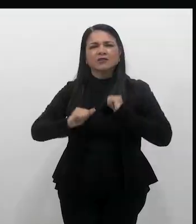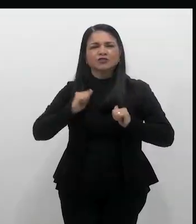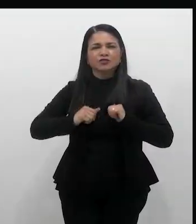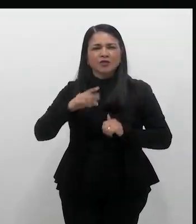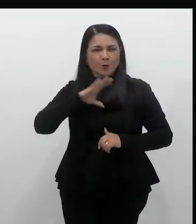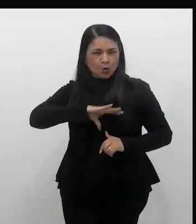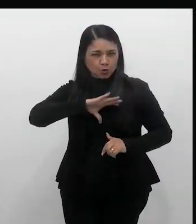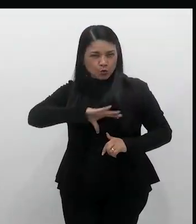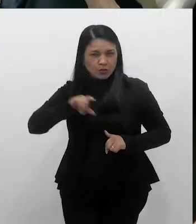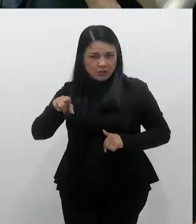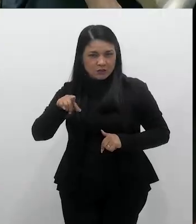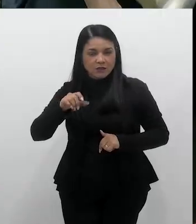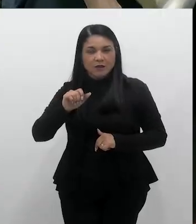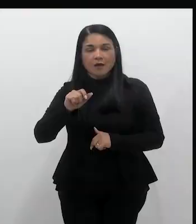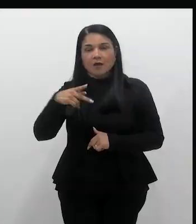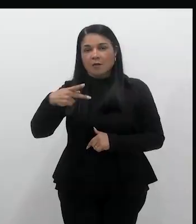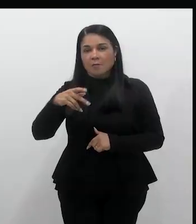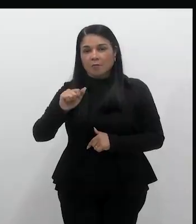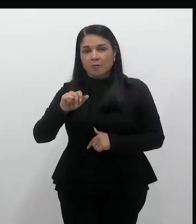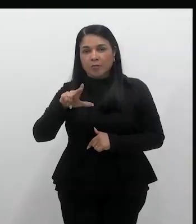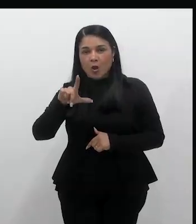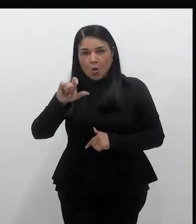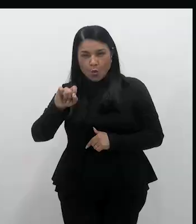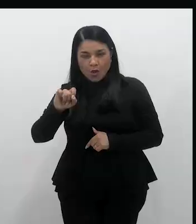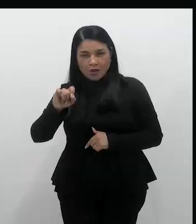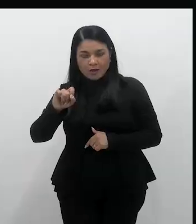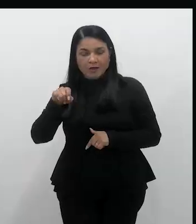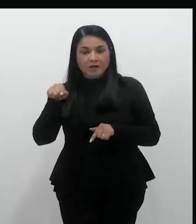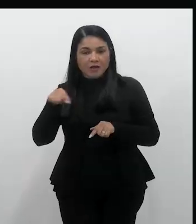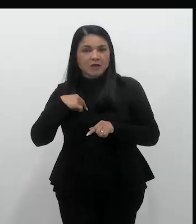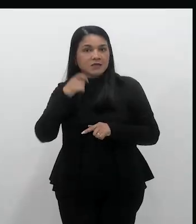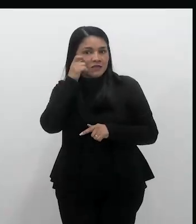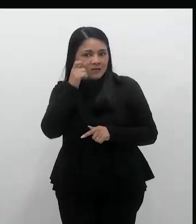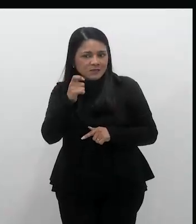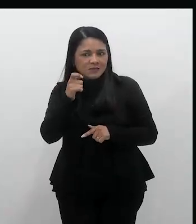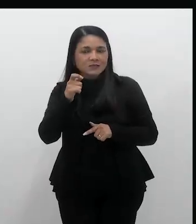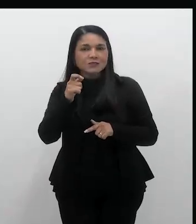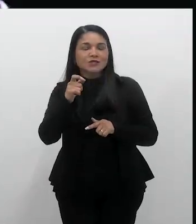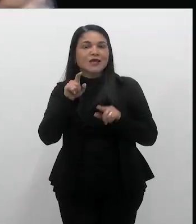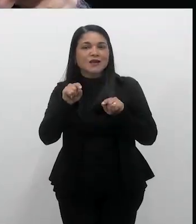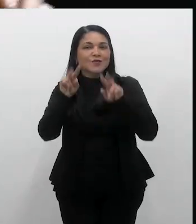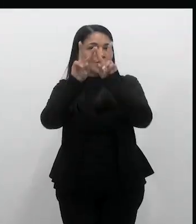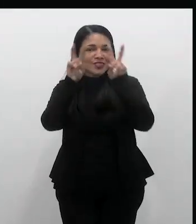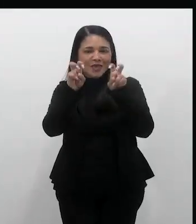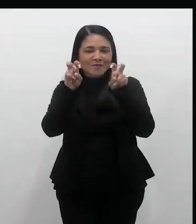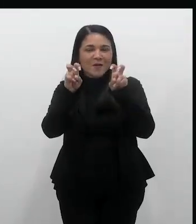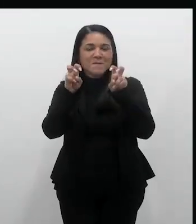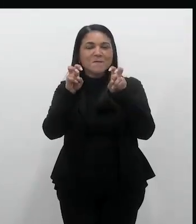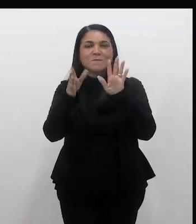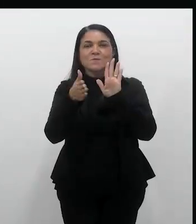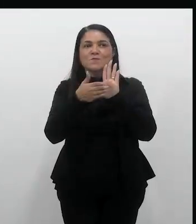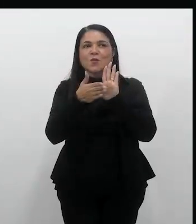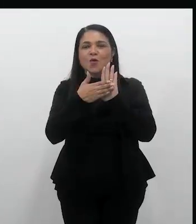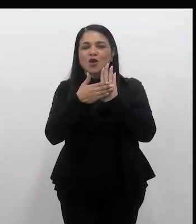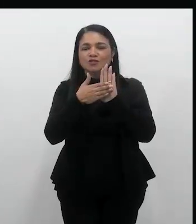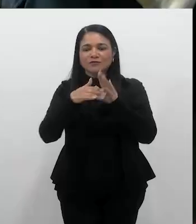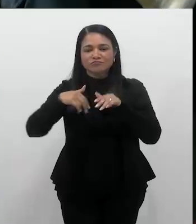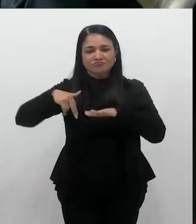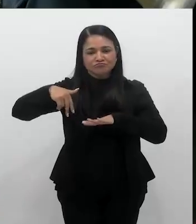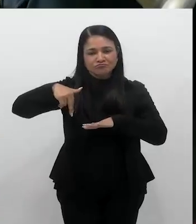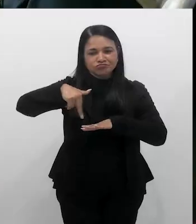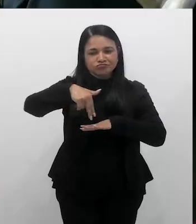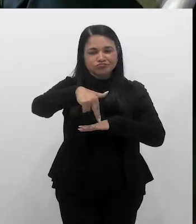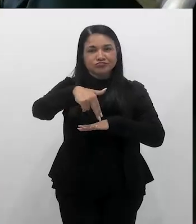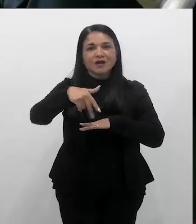Paula Diogo, tá certo? Exato. E ela vai trabalhar também um percurso a pé, eu achei isso interessantíssimo. Ela vai andar a pé com as pessoas. Qual a proposta?